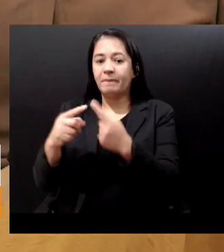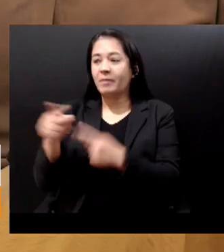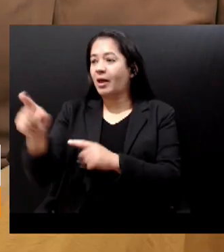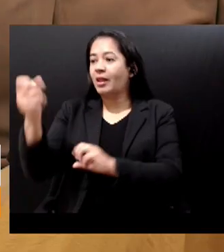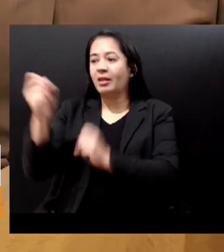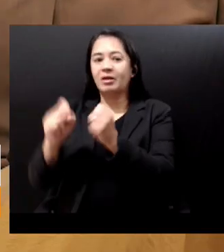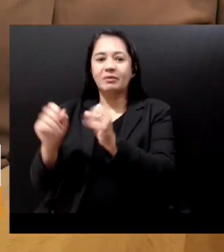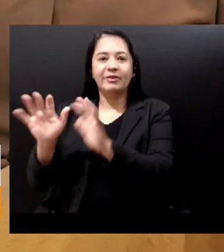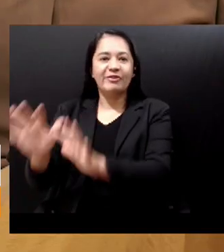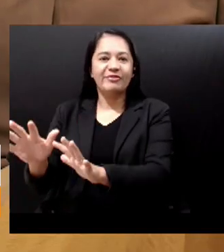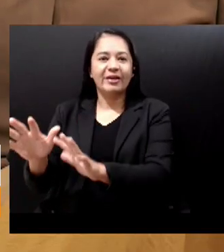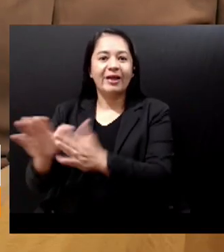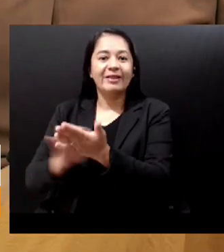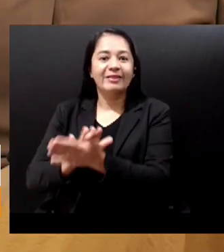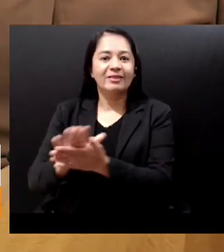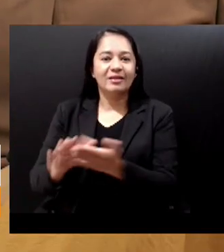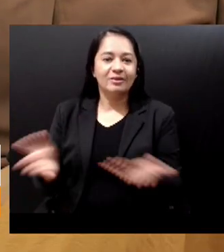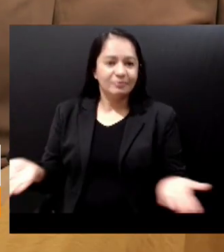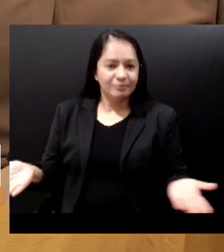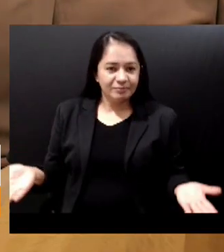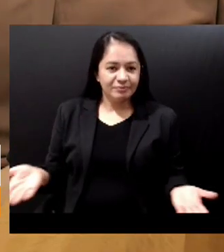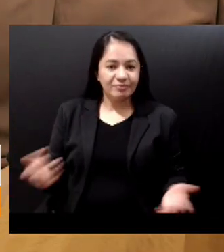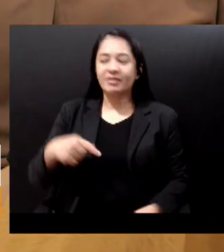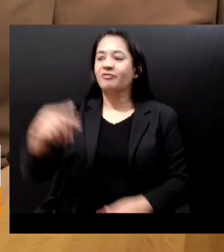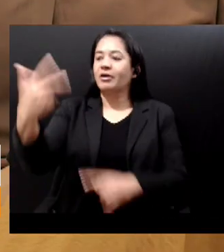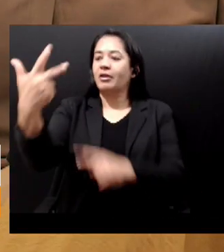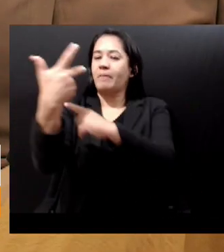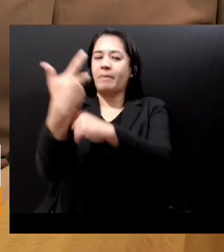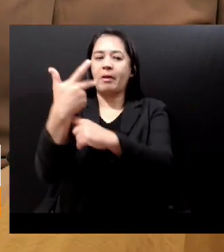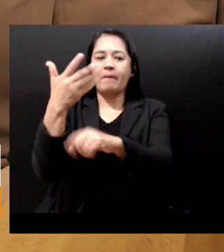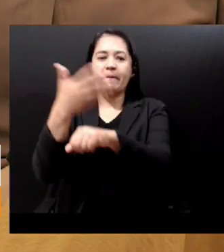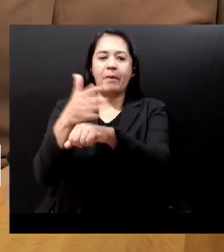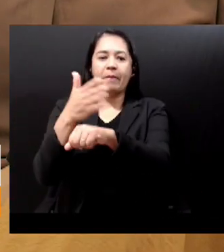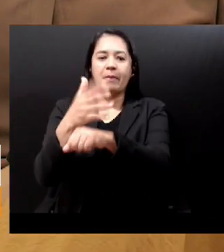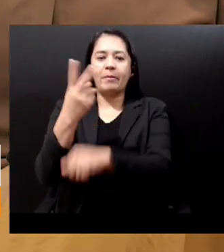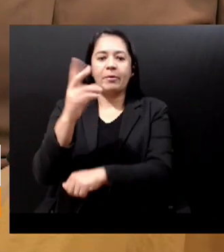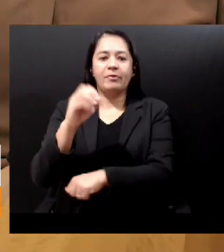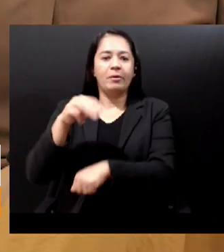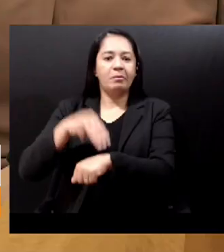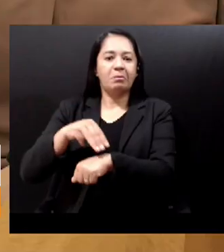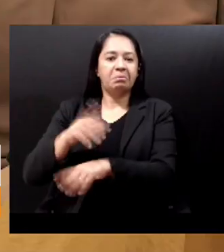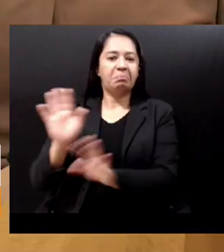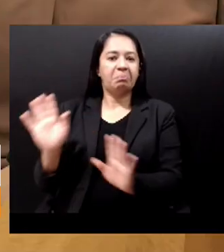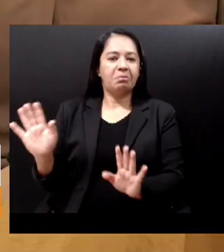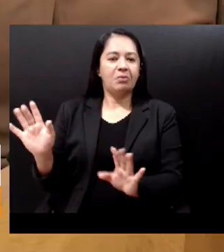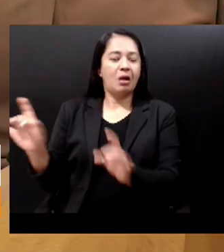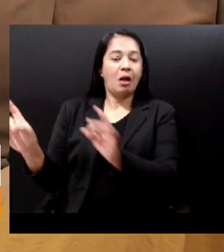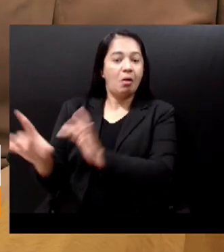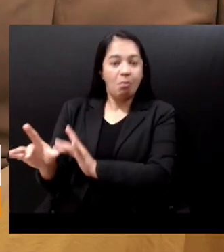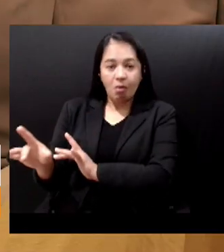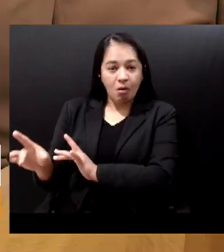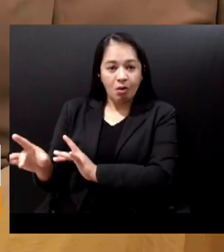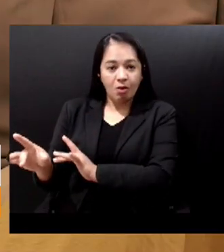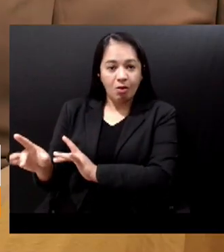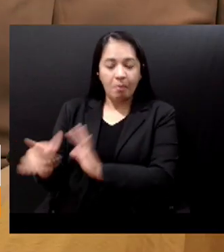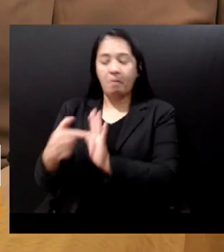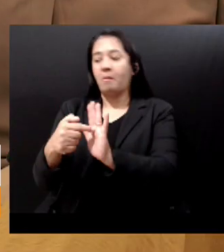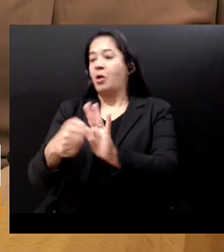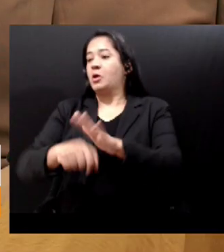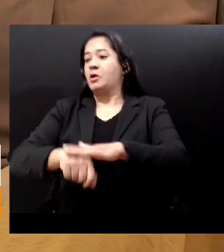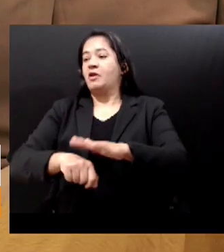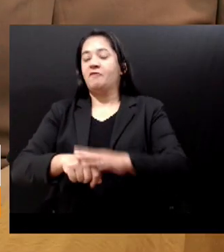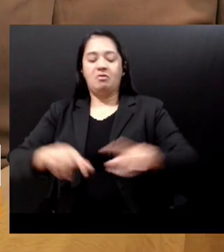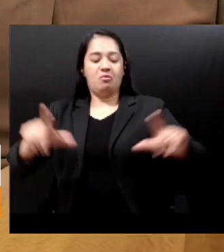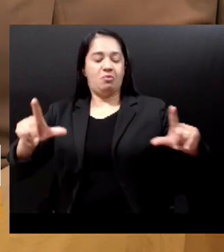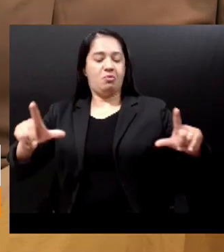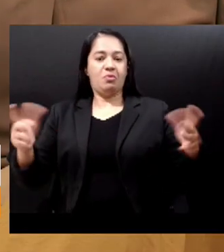assim, isso. ou vai lá, faz um treino de Uhum. 20, 30 minutos ali, nem sua, mas mostra que fez o maior treino do mundo, desliga a